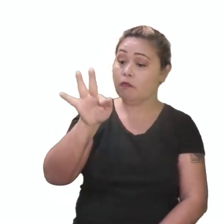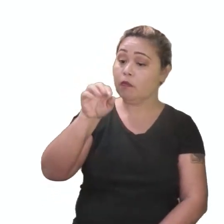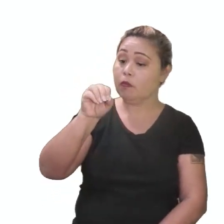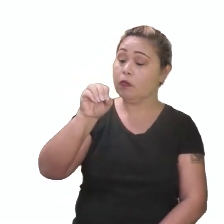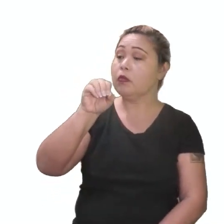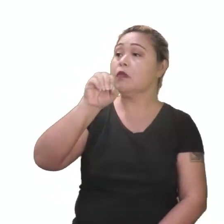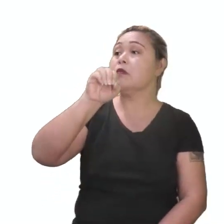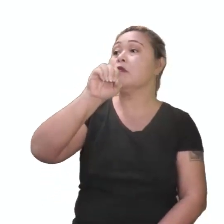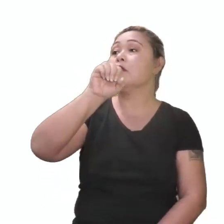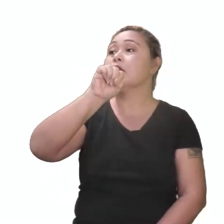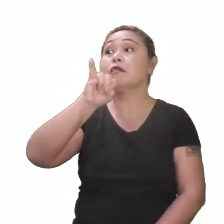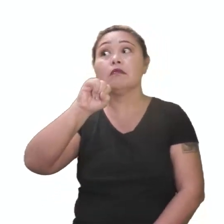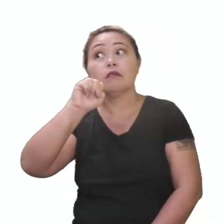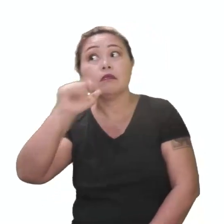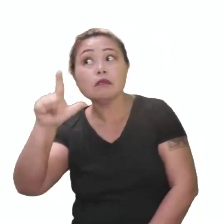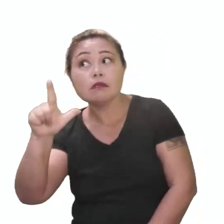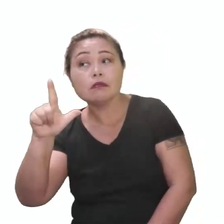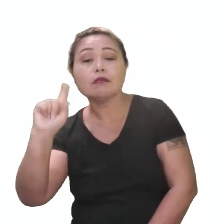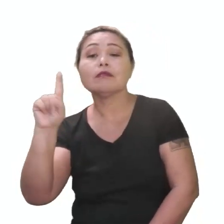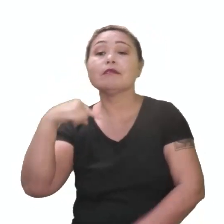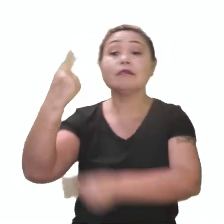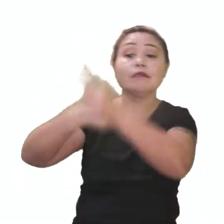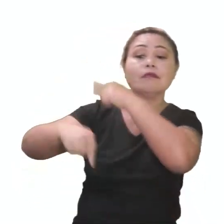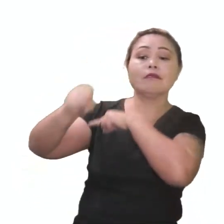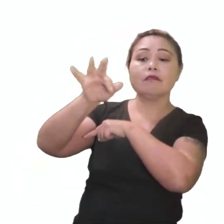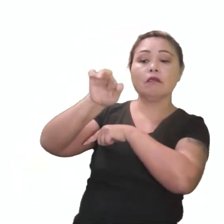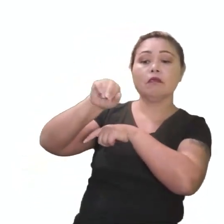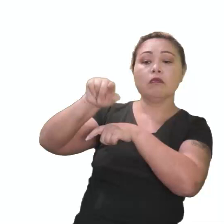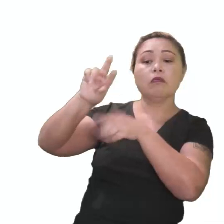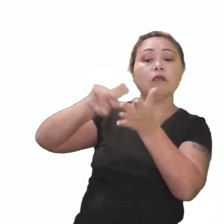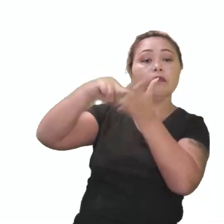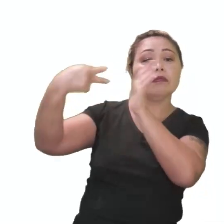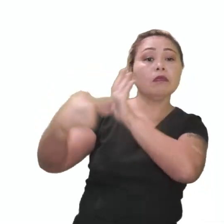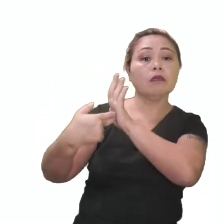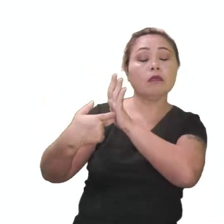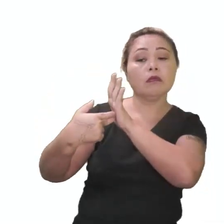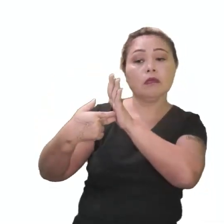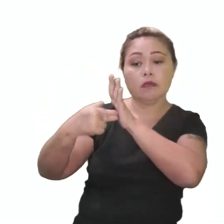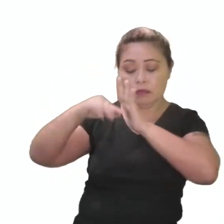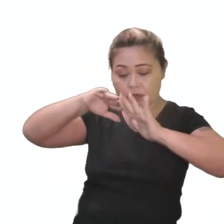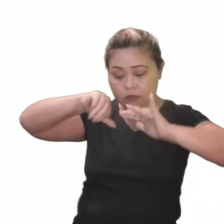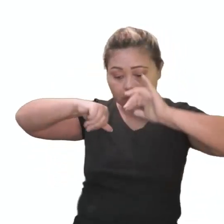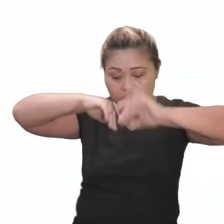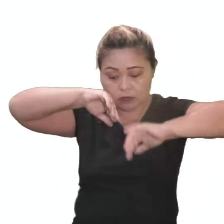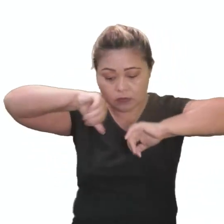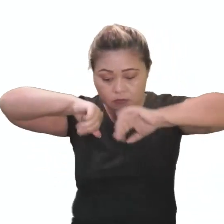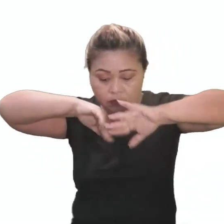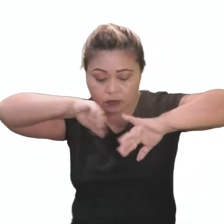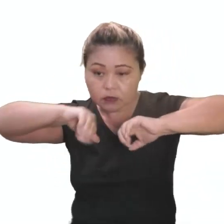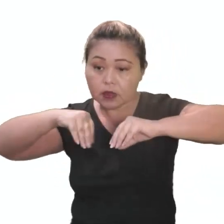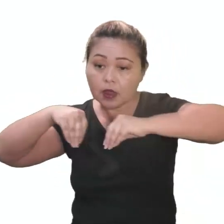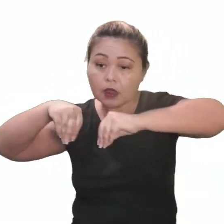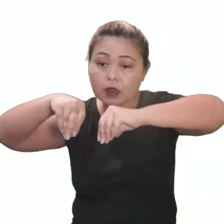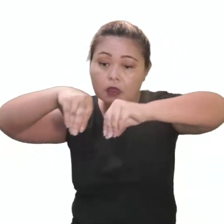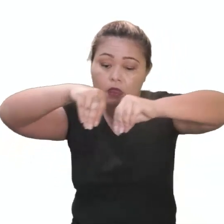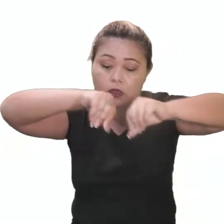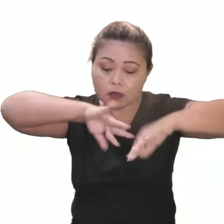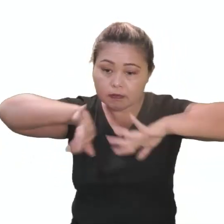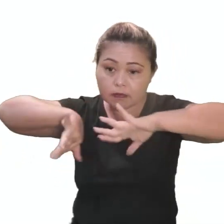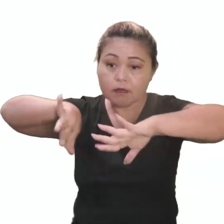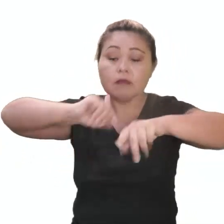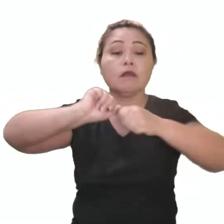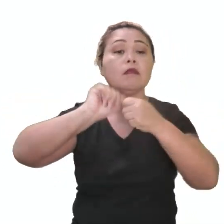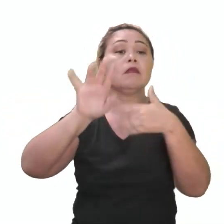fóssil deriva do termo latino fósseis, que significa ser desenterrado, ser tirado